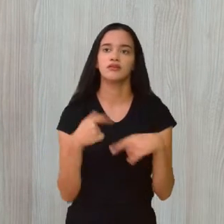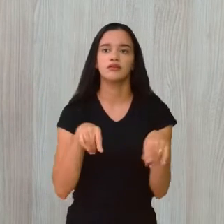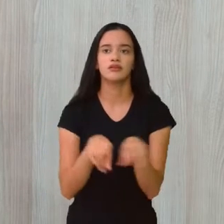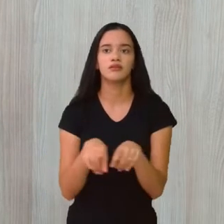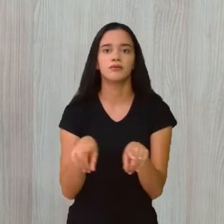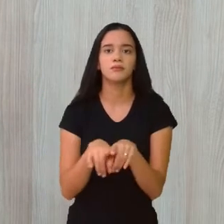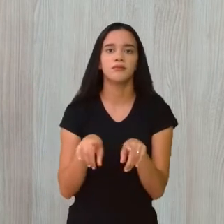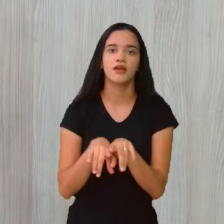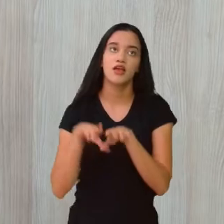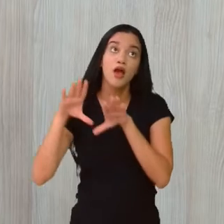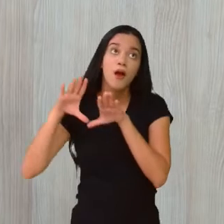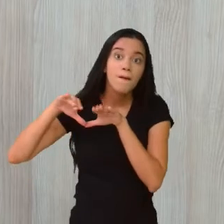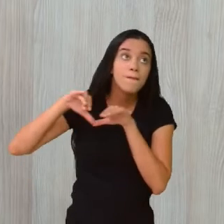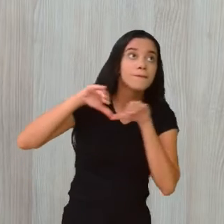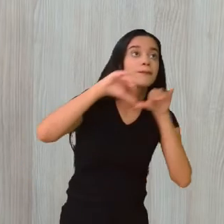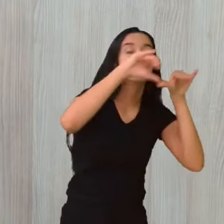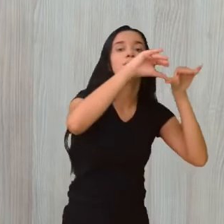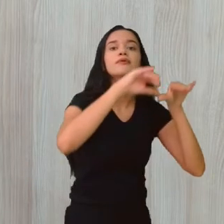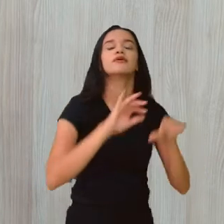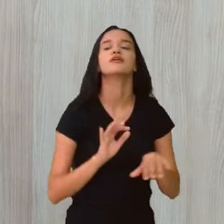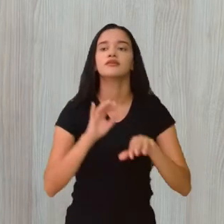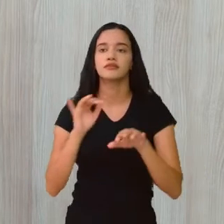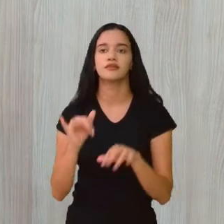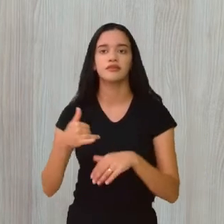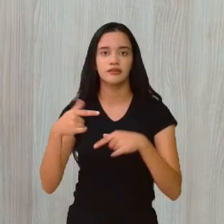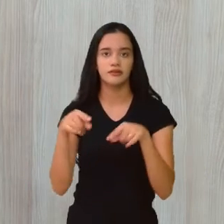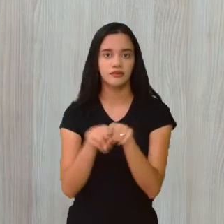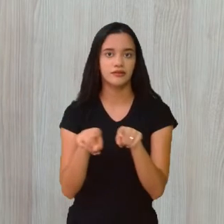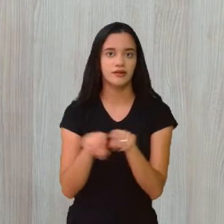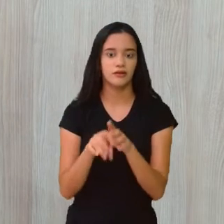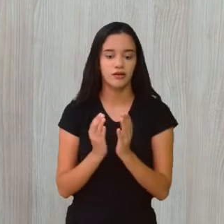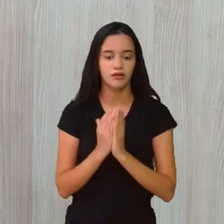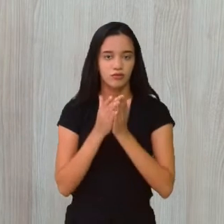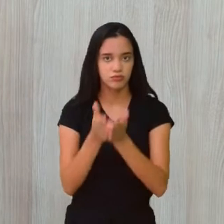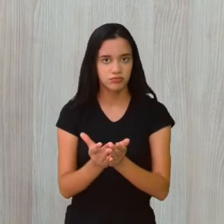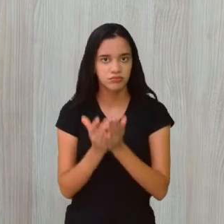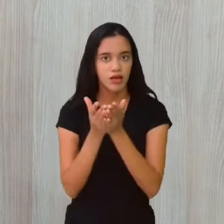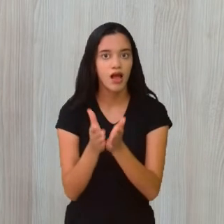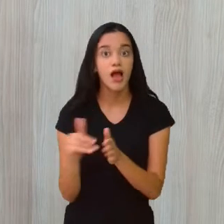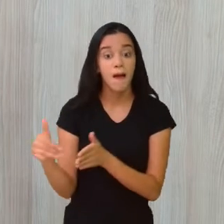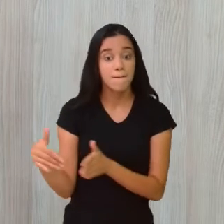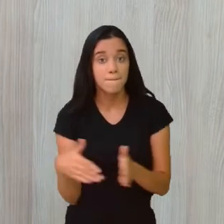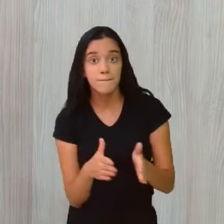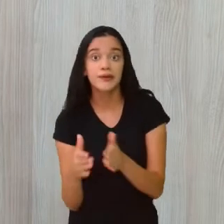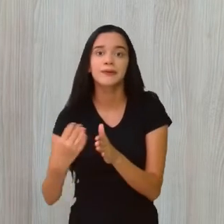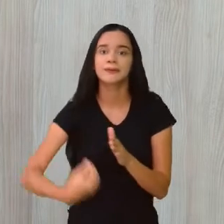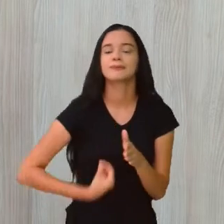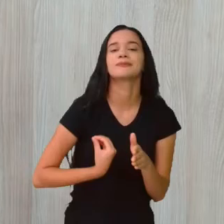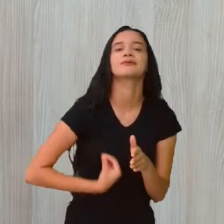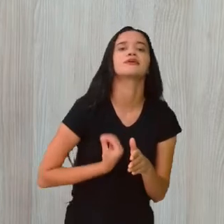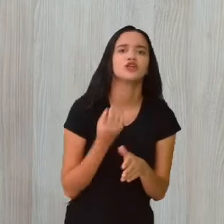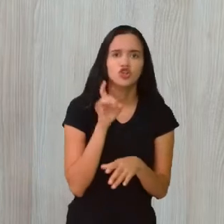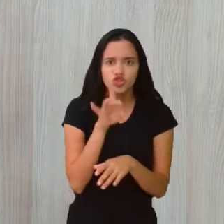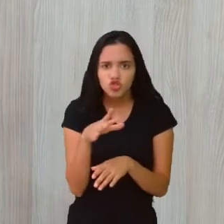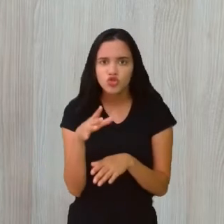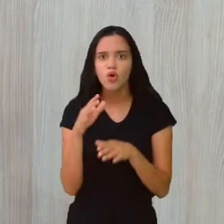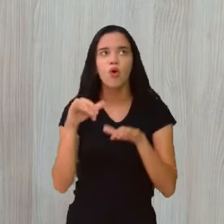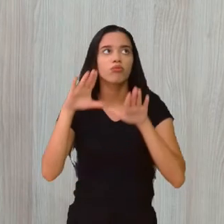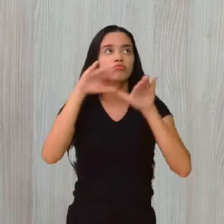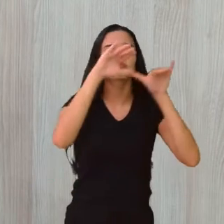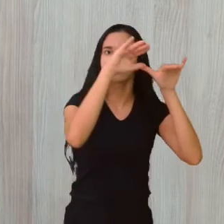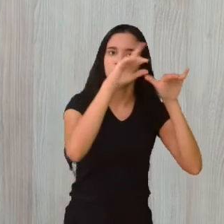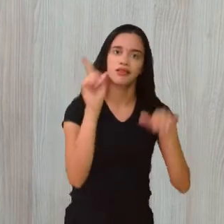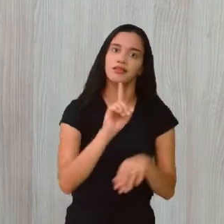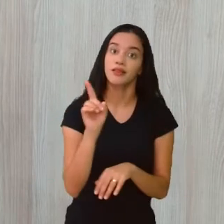né? E quem já passeou, quem já passou, né, pelo rio, vai ver aí a presença não só de garças, mas de outras